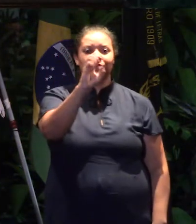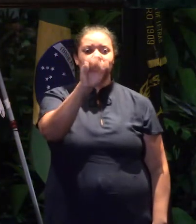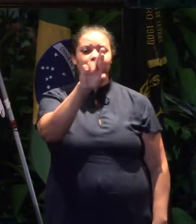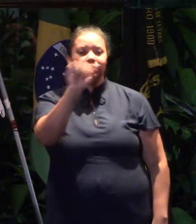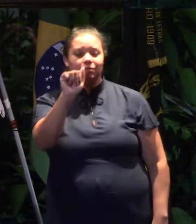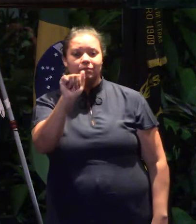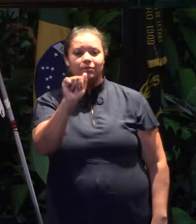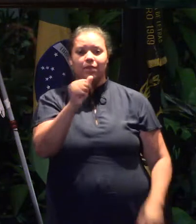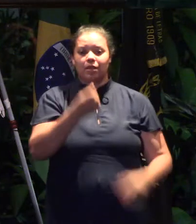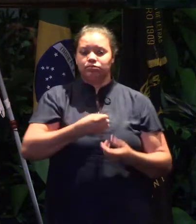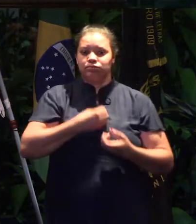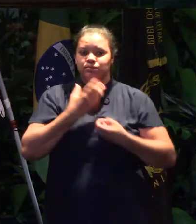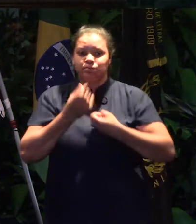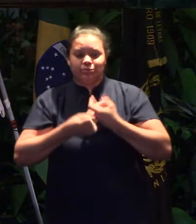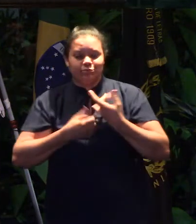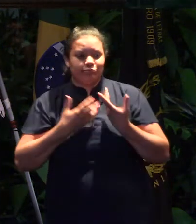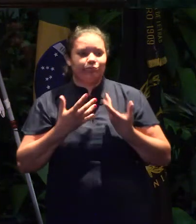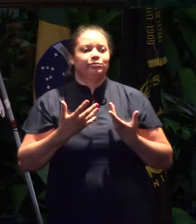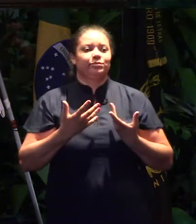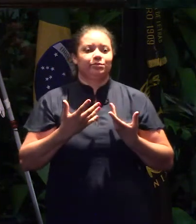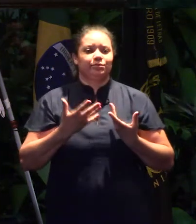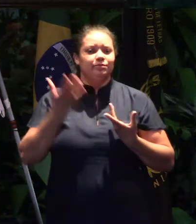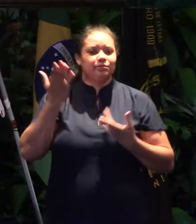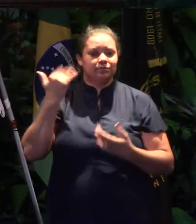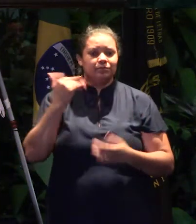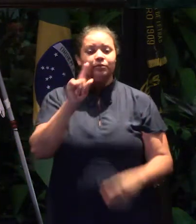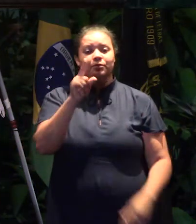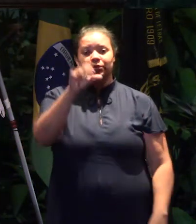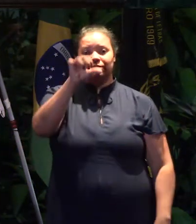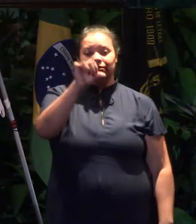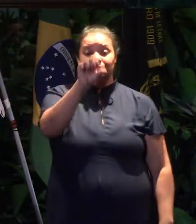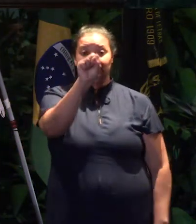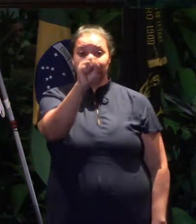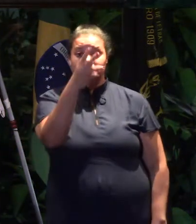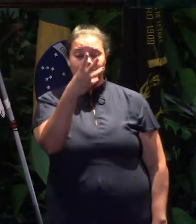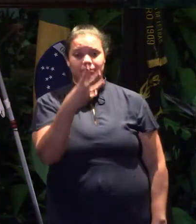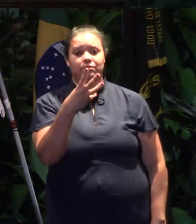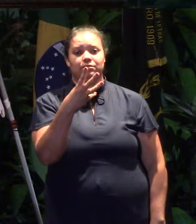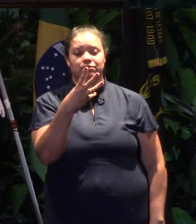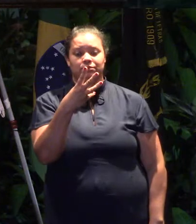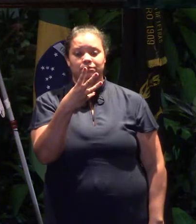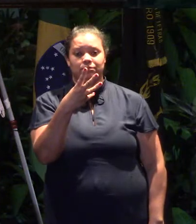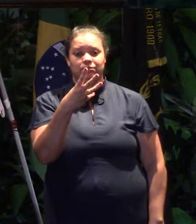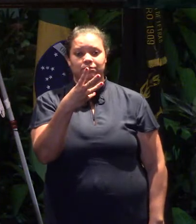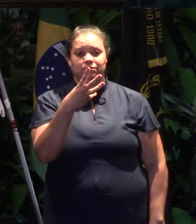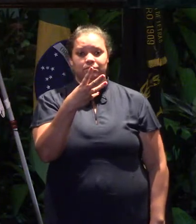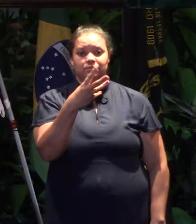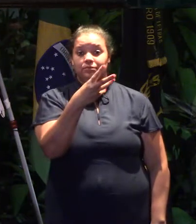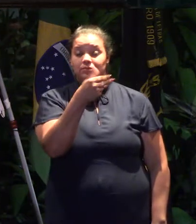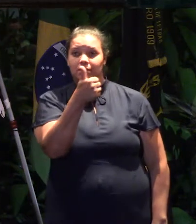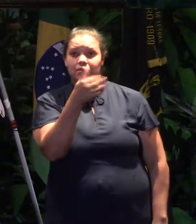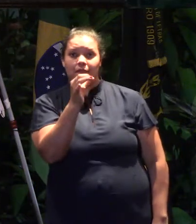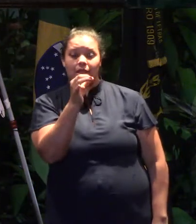poesia, da editora Do Bolso, em 1983. Publicou 10